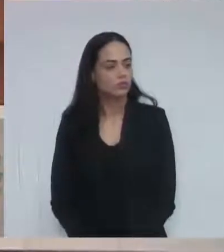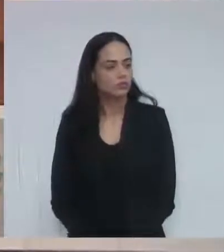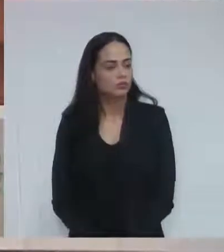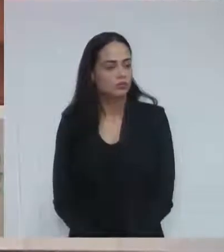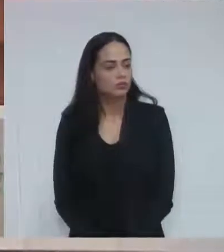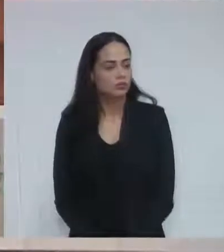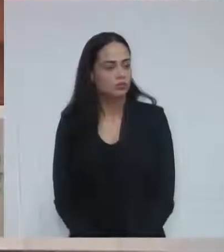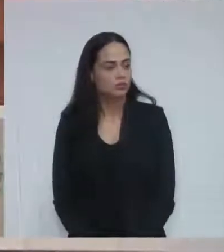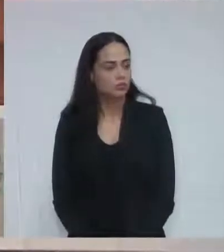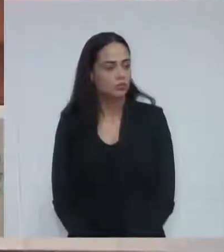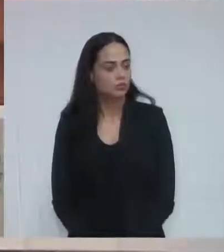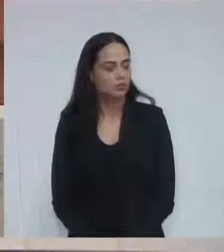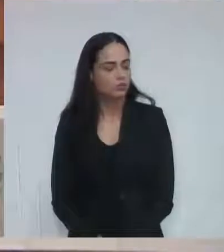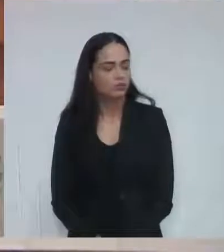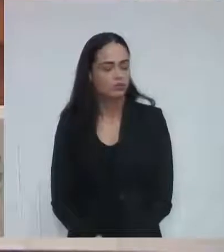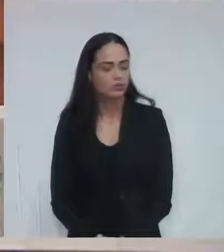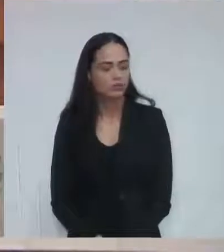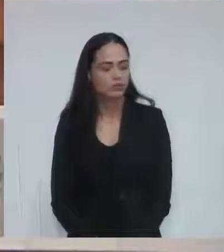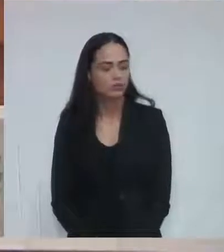Por quê? Tem mais algum?